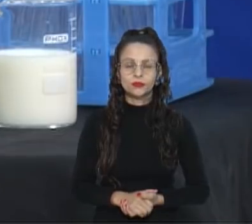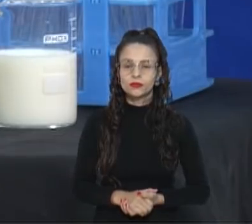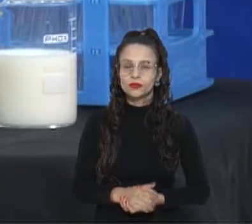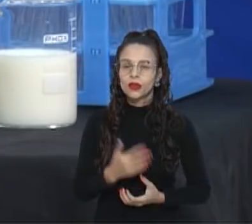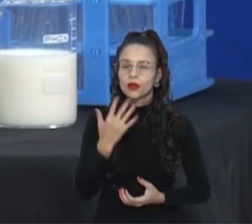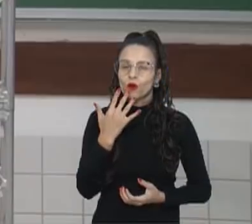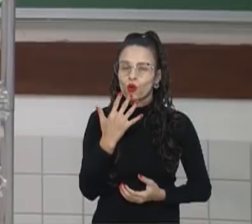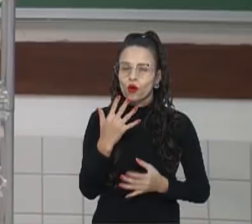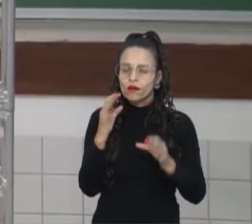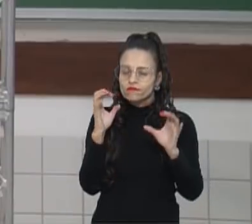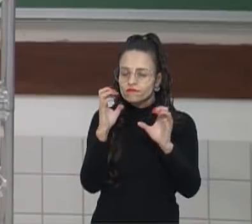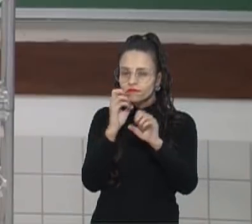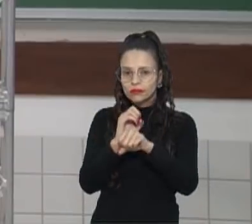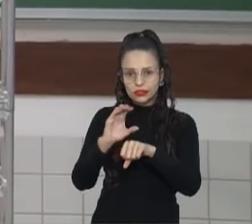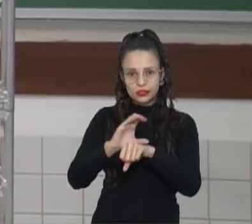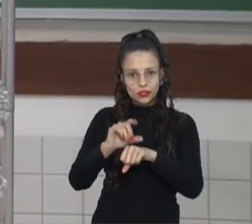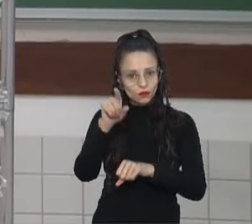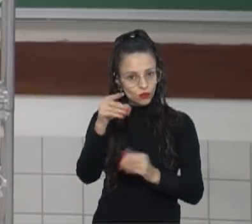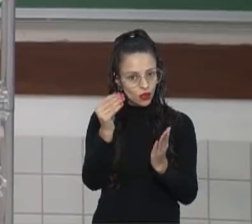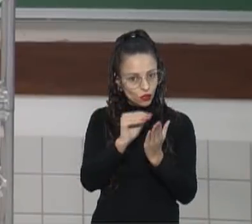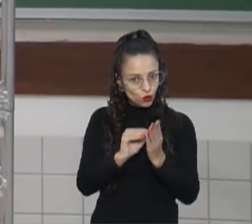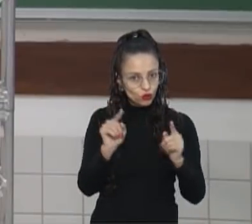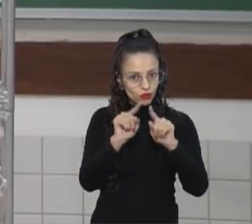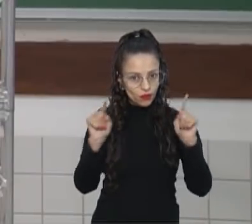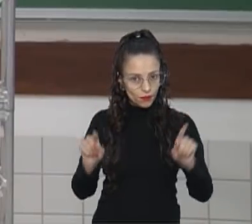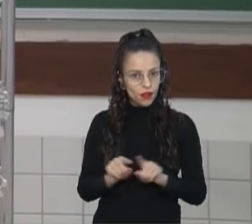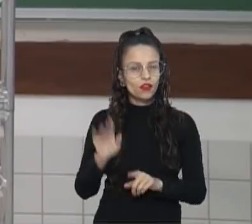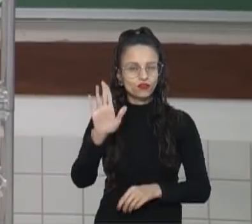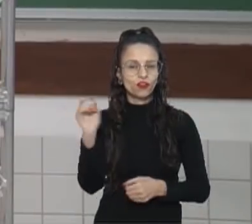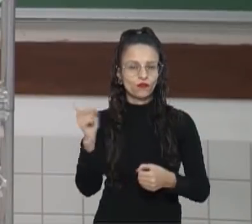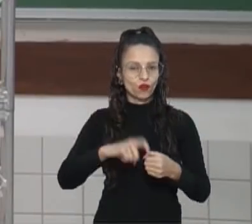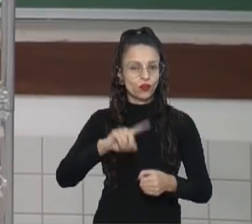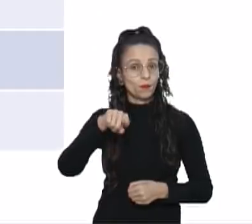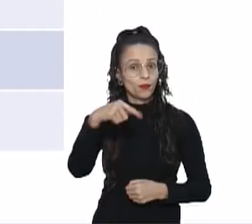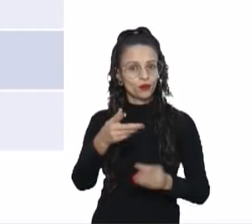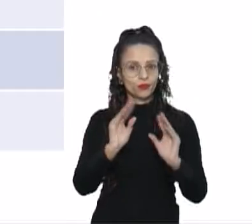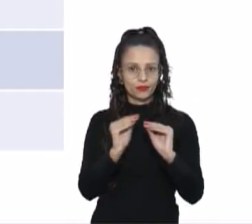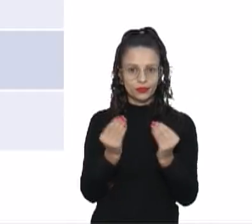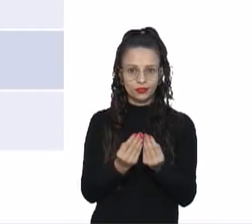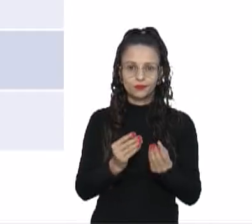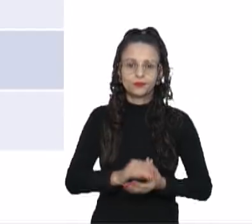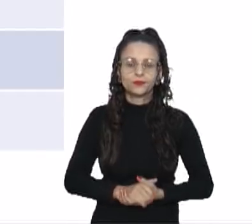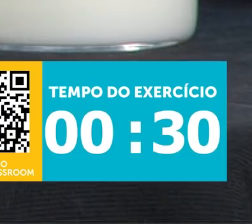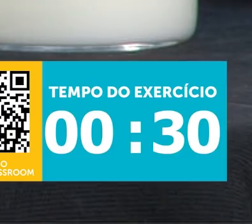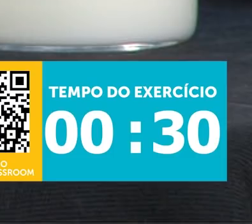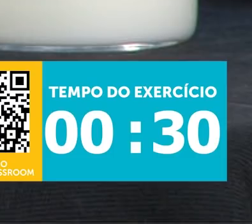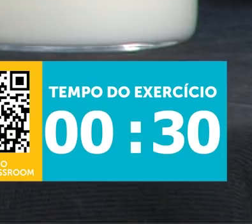pouco acinzentada. Anota na sua tabela, eu já venho com o próximo material.